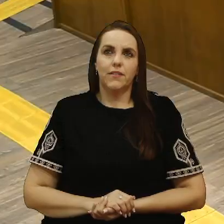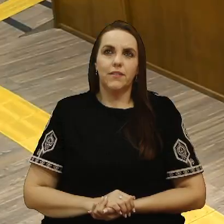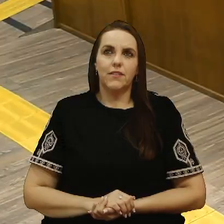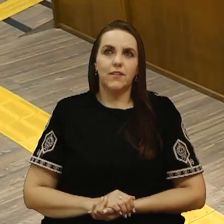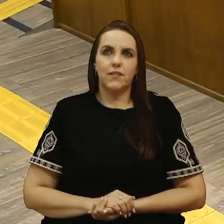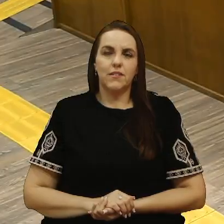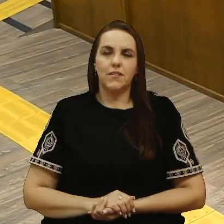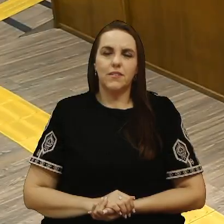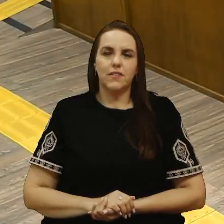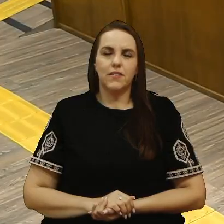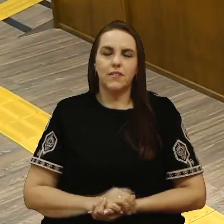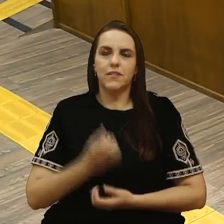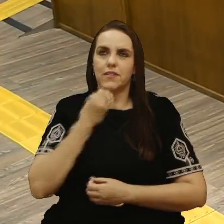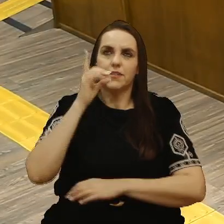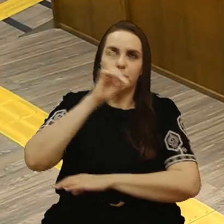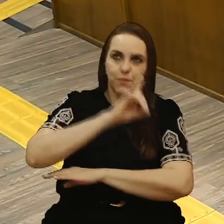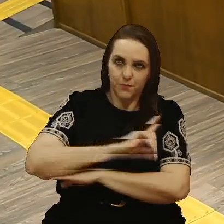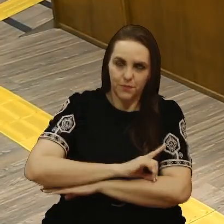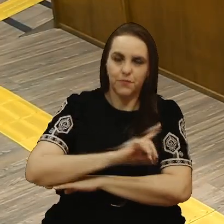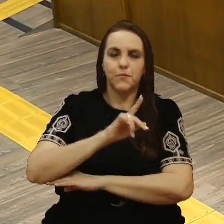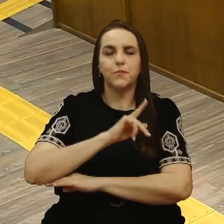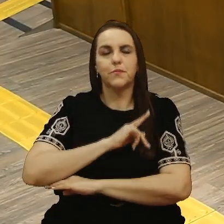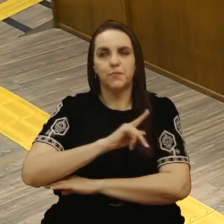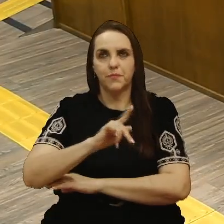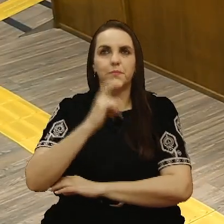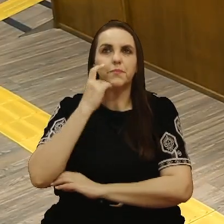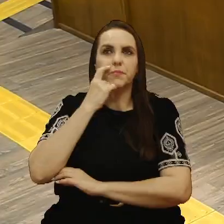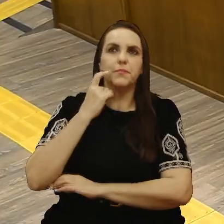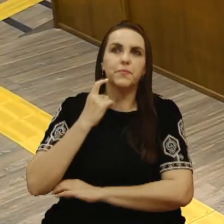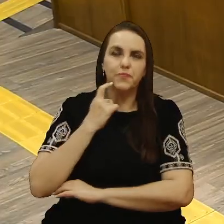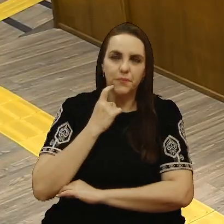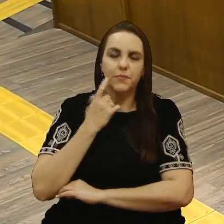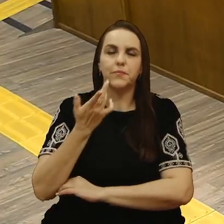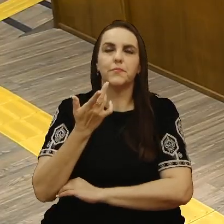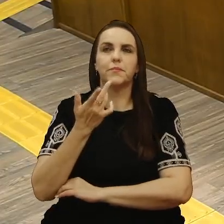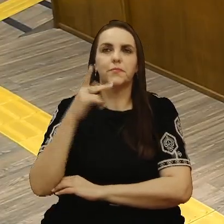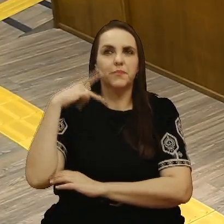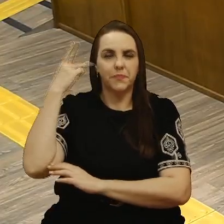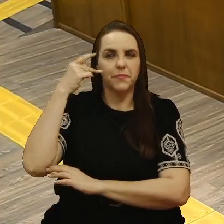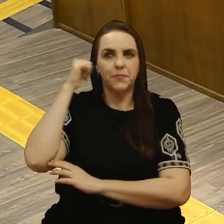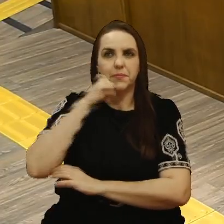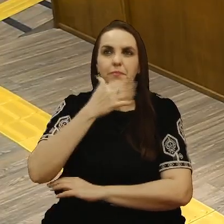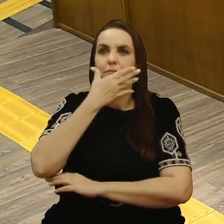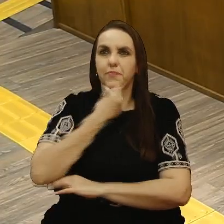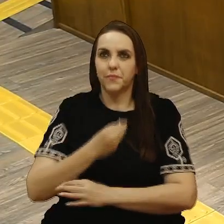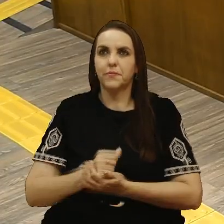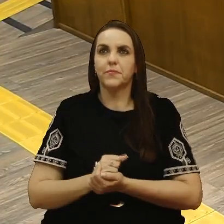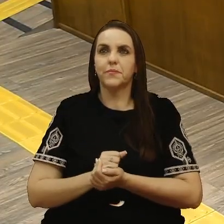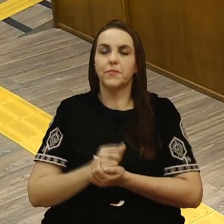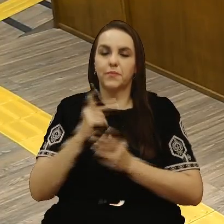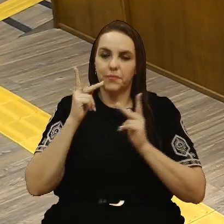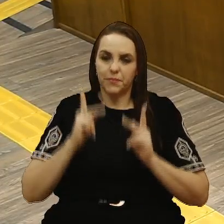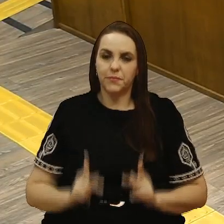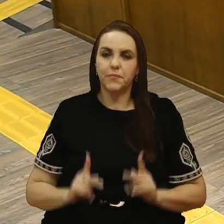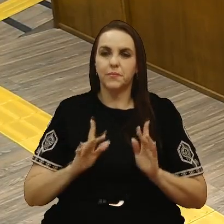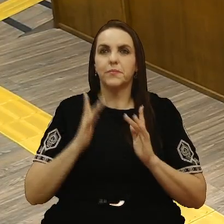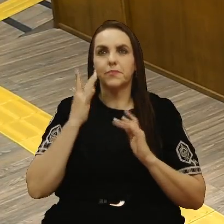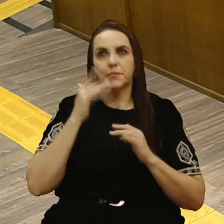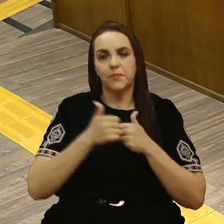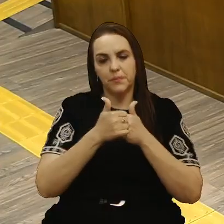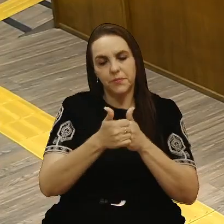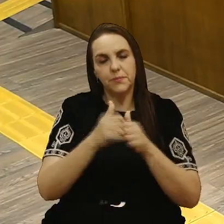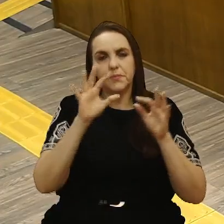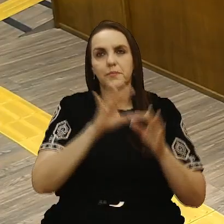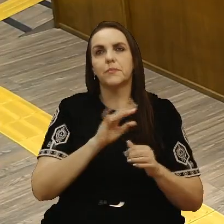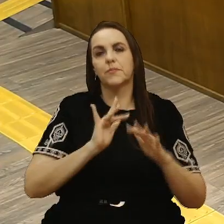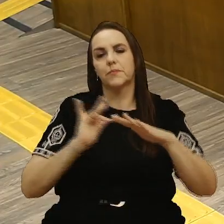Bom dia, presidente Petrini, colegas vereadoras, vereadores, as pessoas que nos acompanham pelas redes sociais. Saudar aqui os representantes